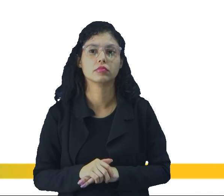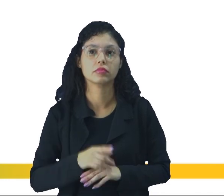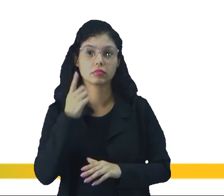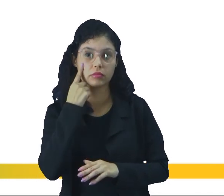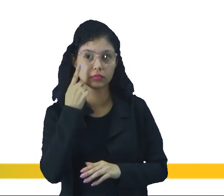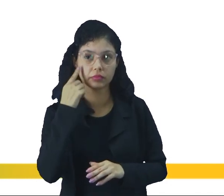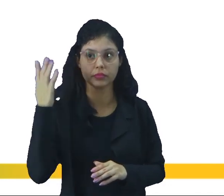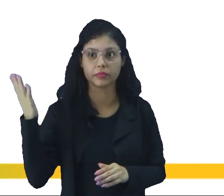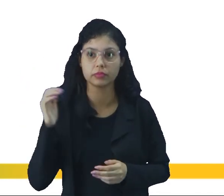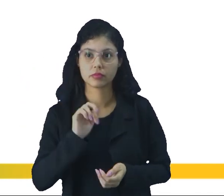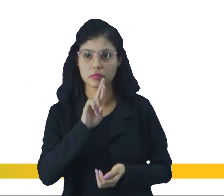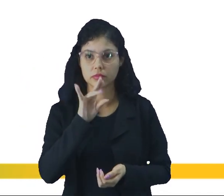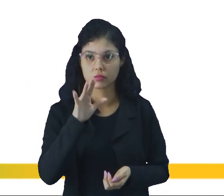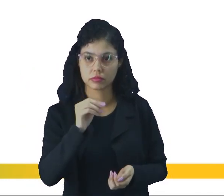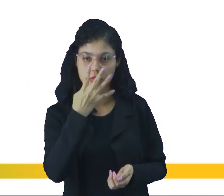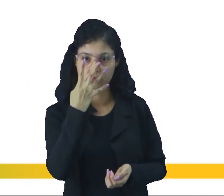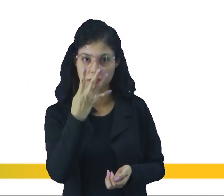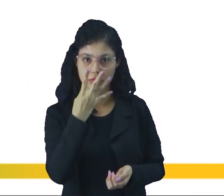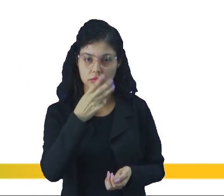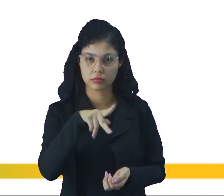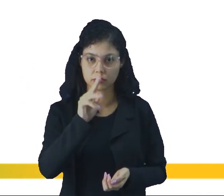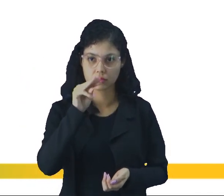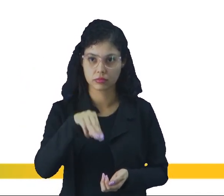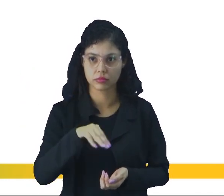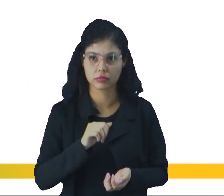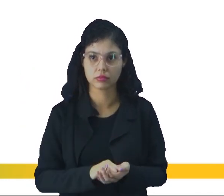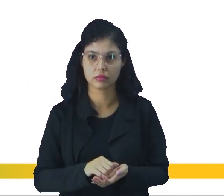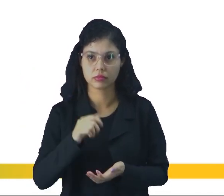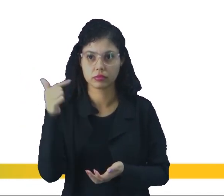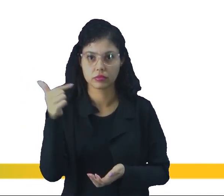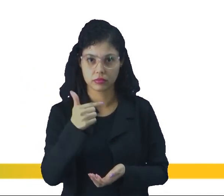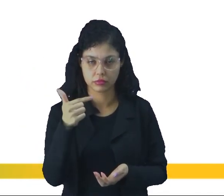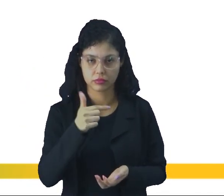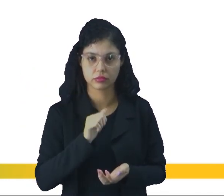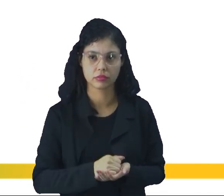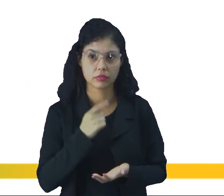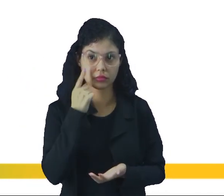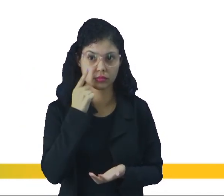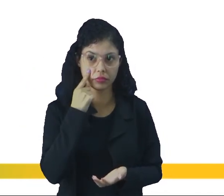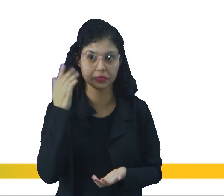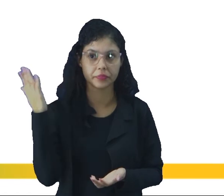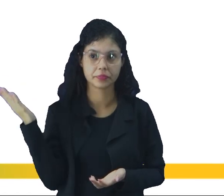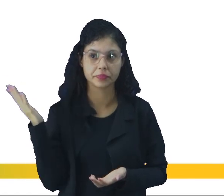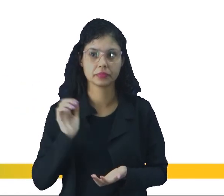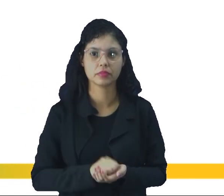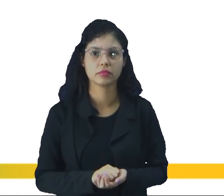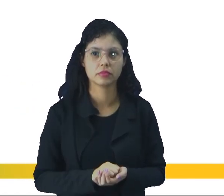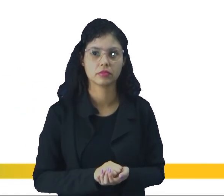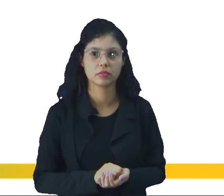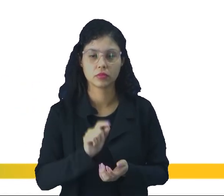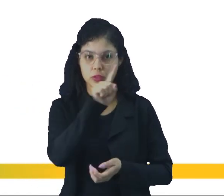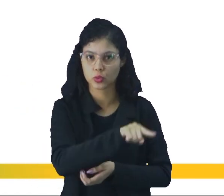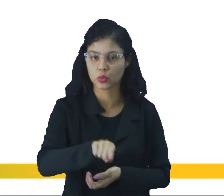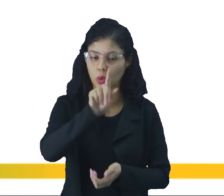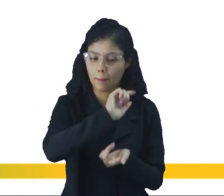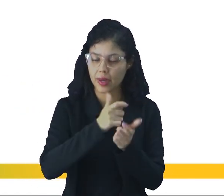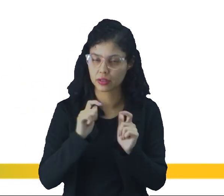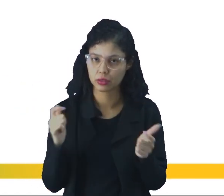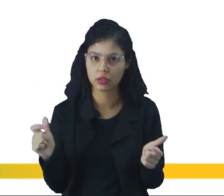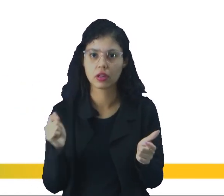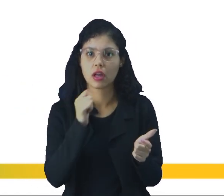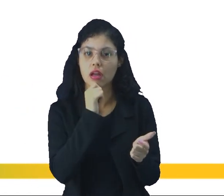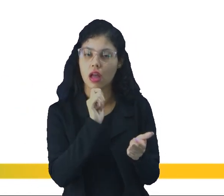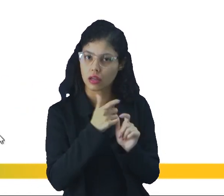Ó, raio 4 km, tá? E raio 2. Presta atenção aqui, ó. Raio do círculo maior.